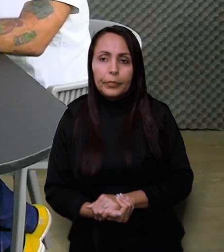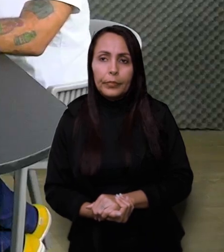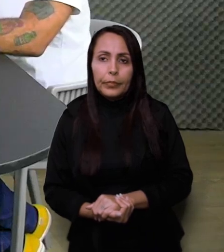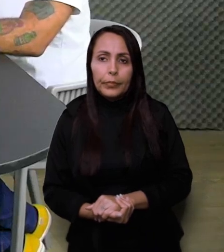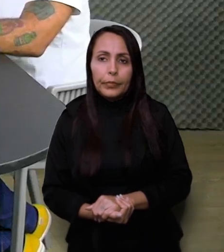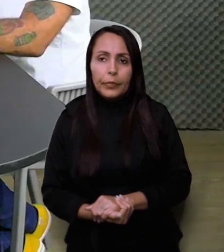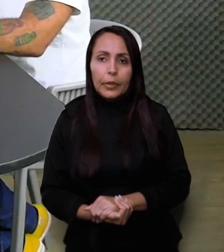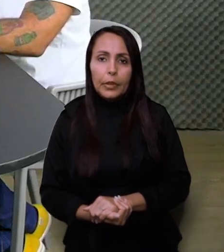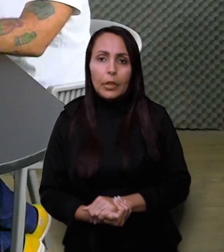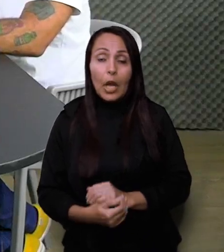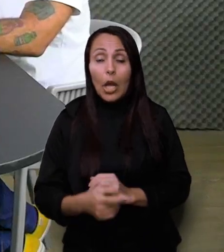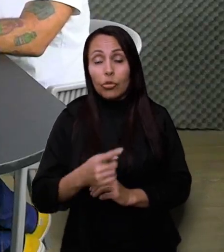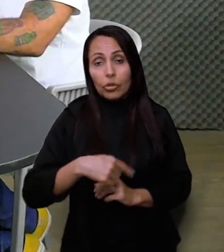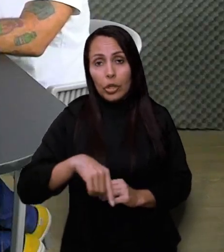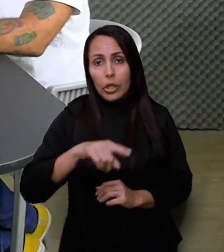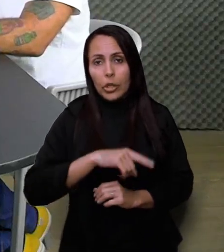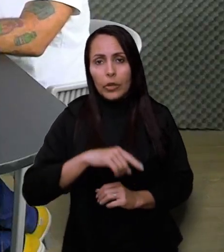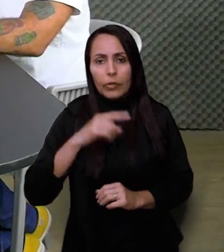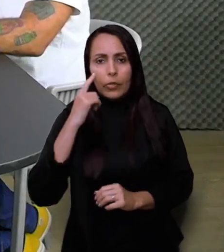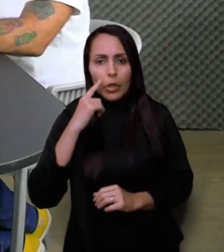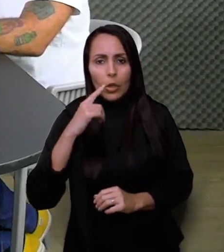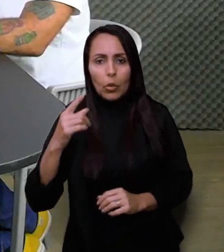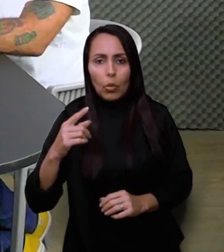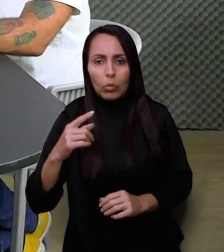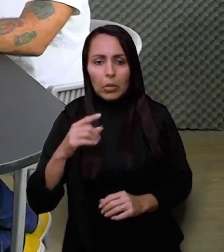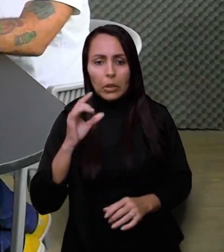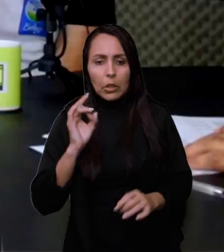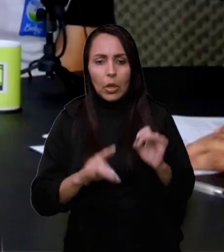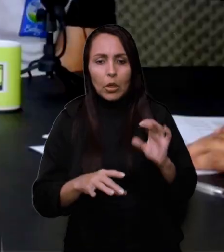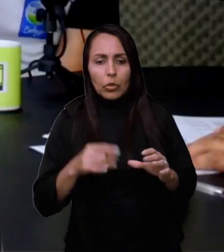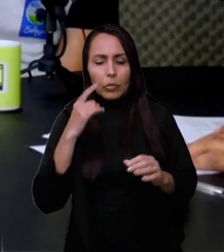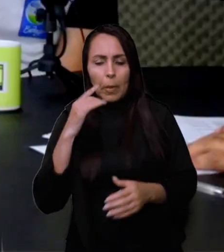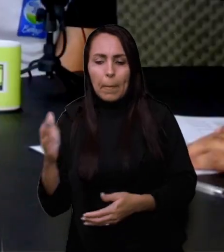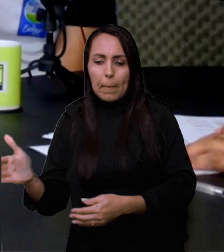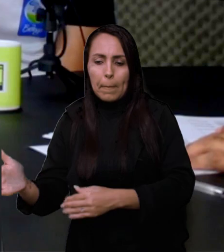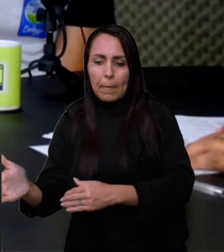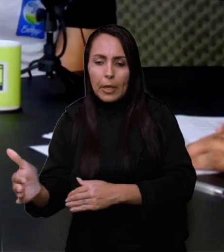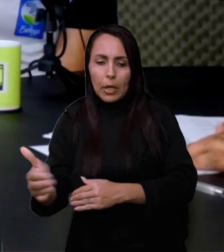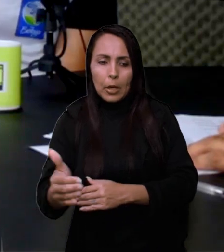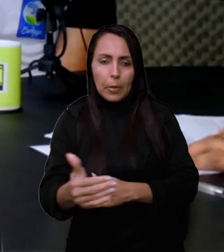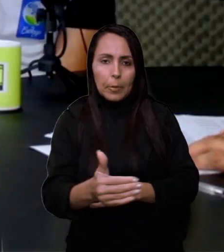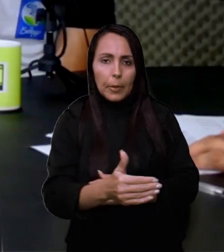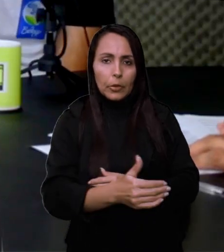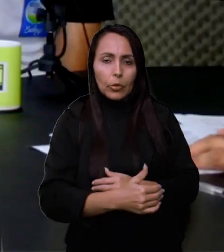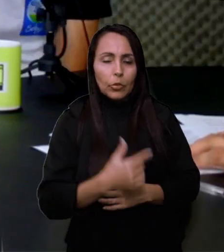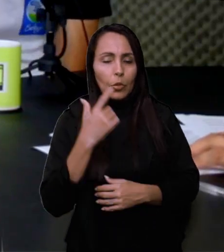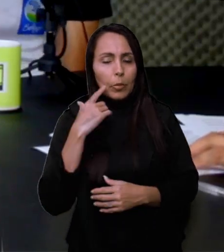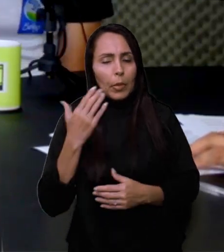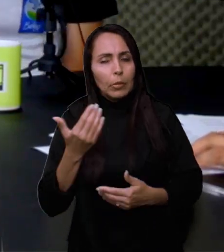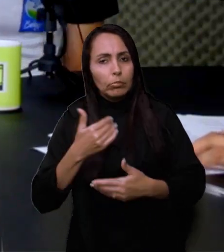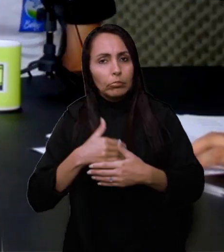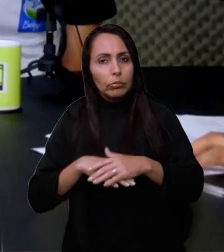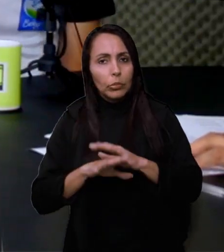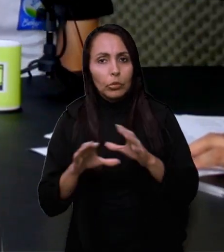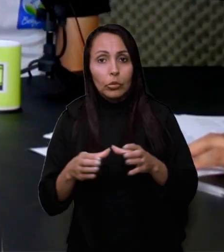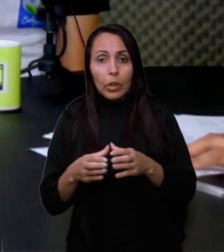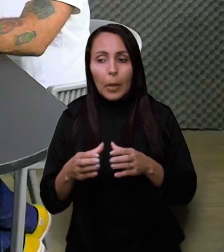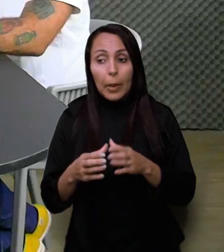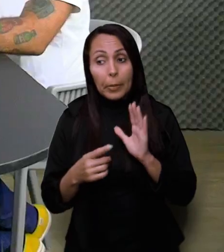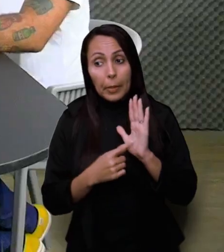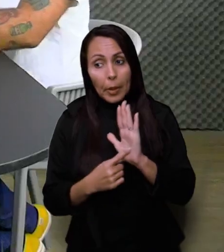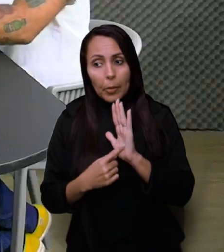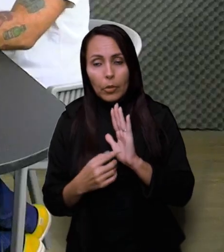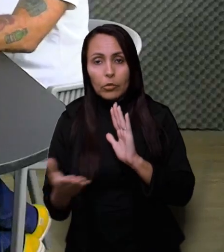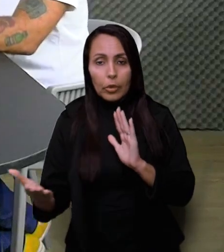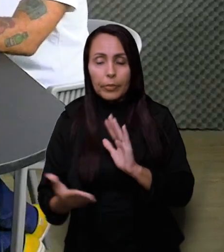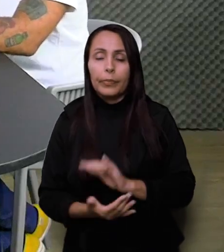gente ficou literalmente coando mais de 10 litros de água para poder pegar um pouquinho de copé para daí levar para... Pra galera ver. Mas